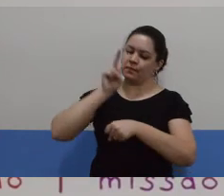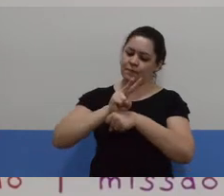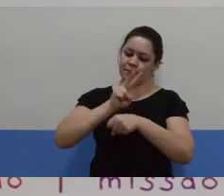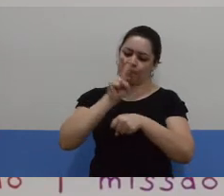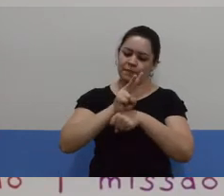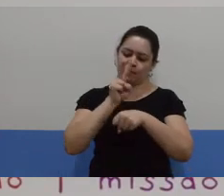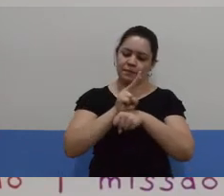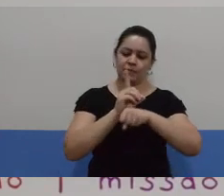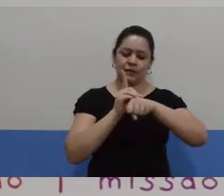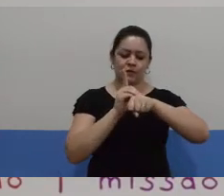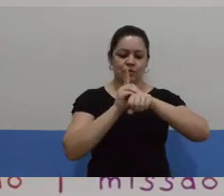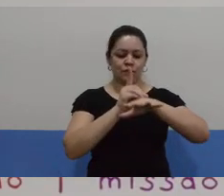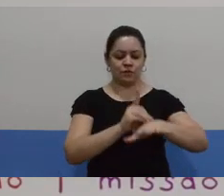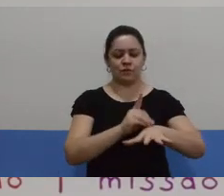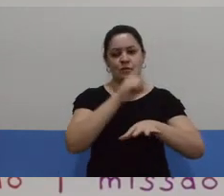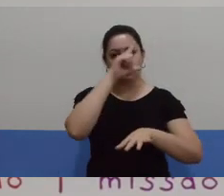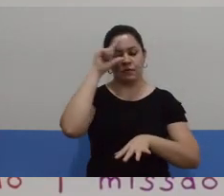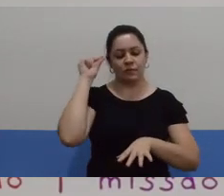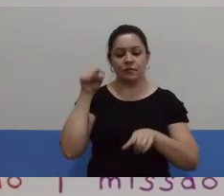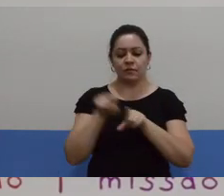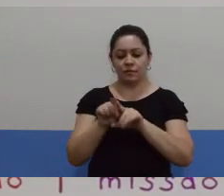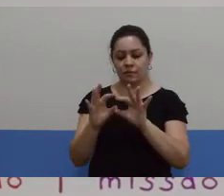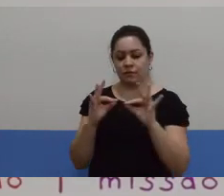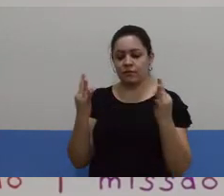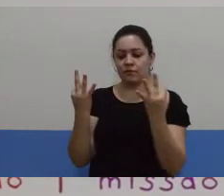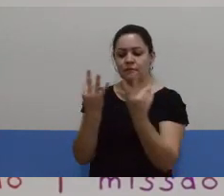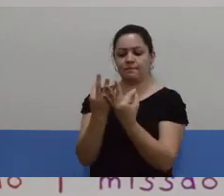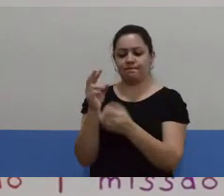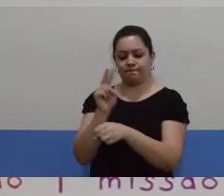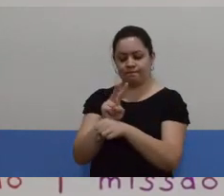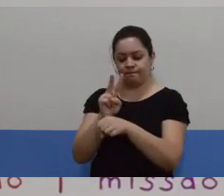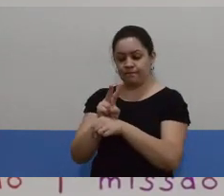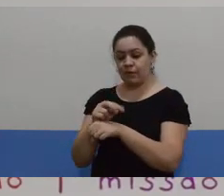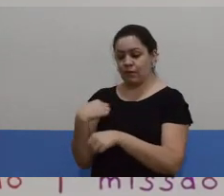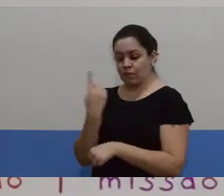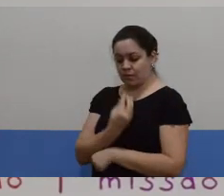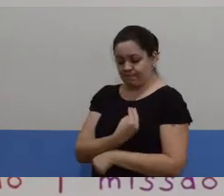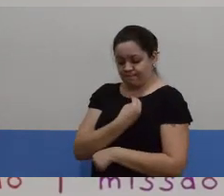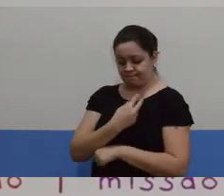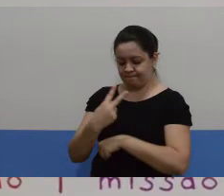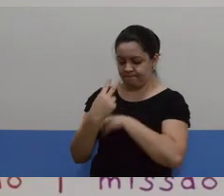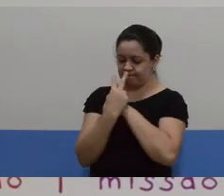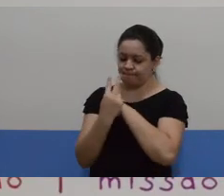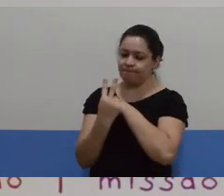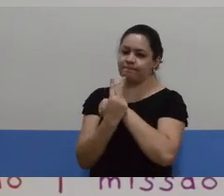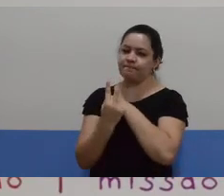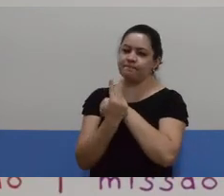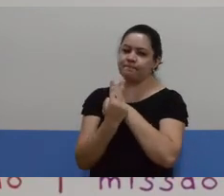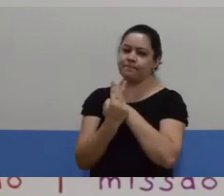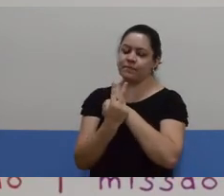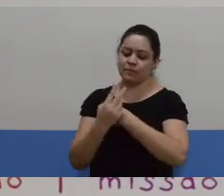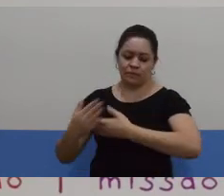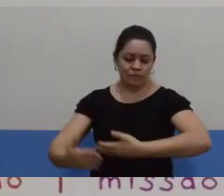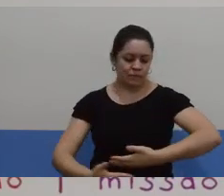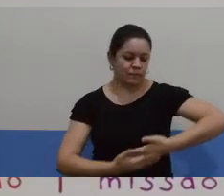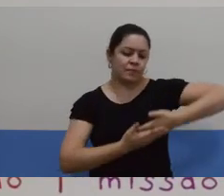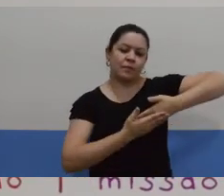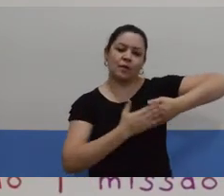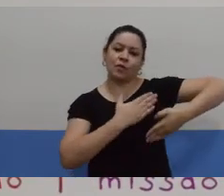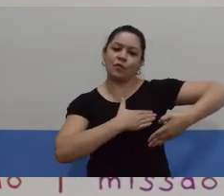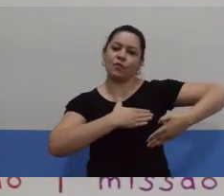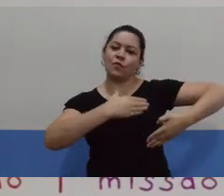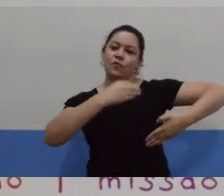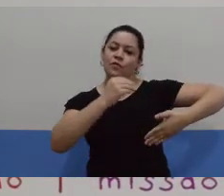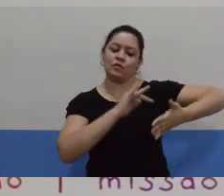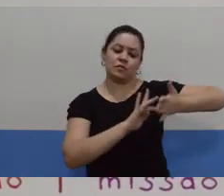diocese, de nossas famílias e de nossas vidas. Vosso menino nos braços indica a razão